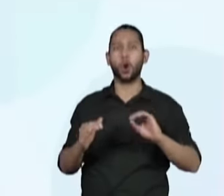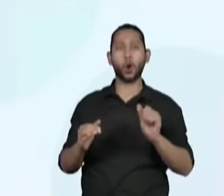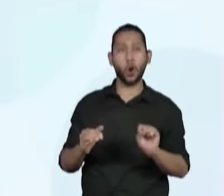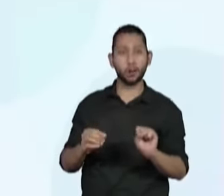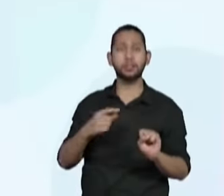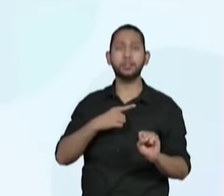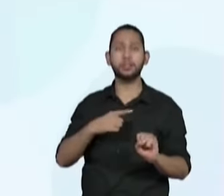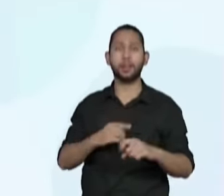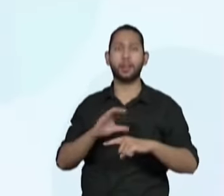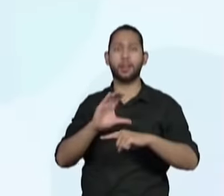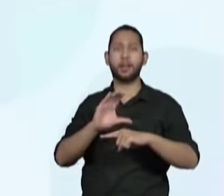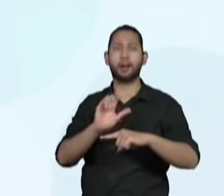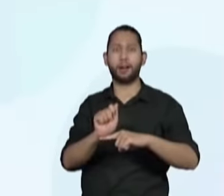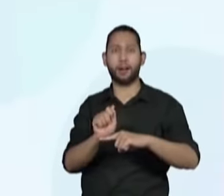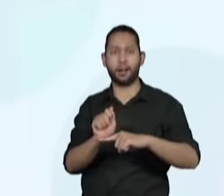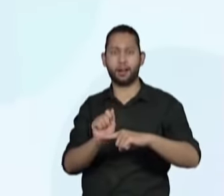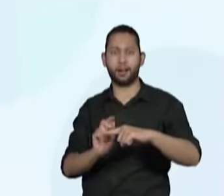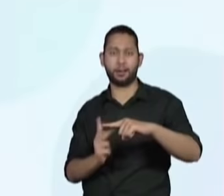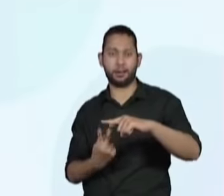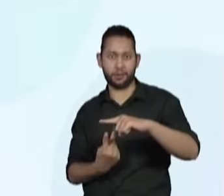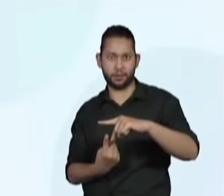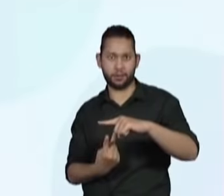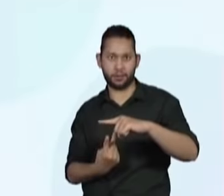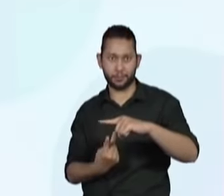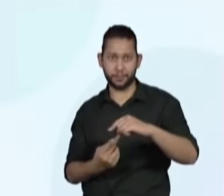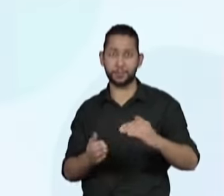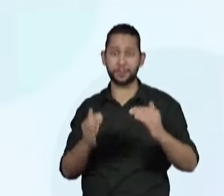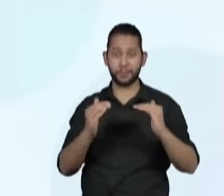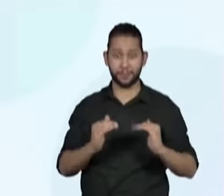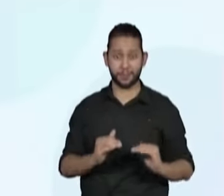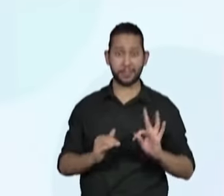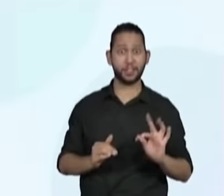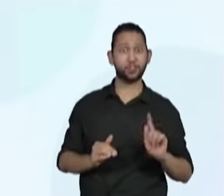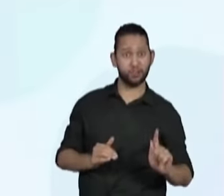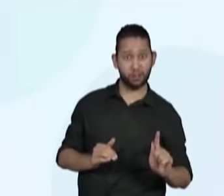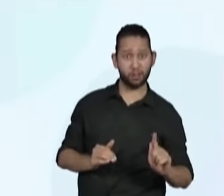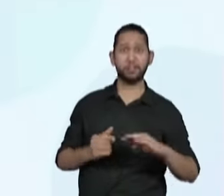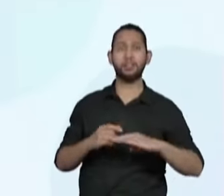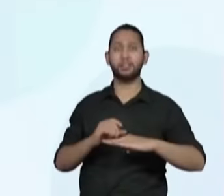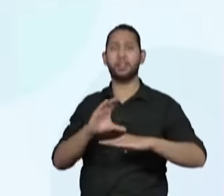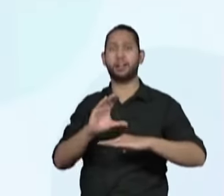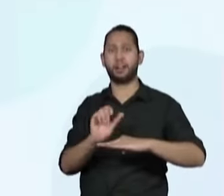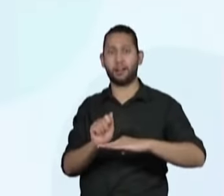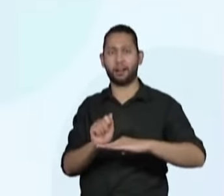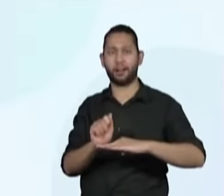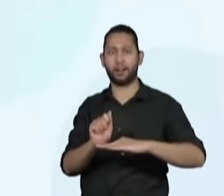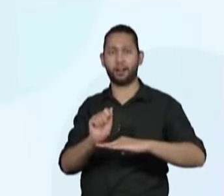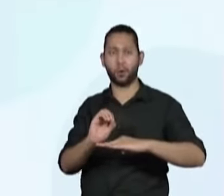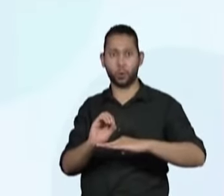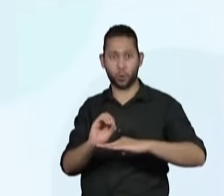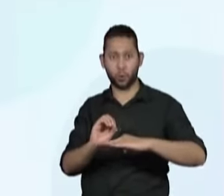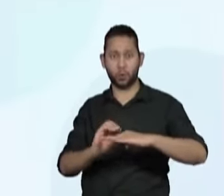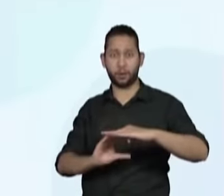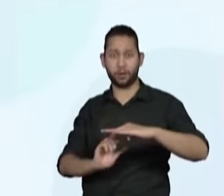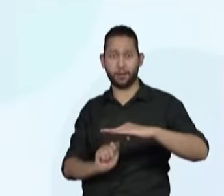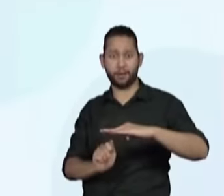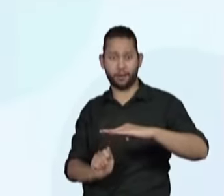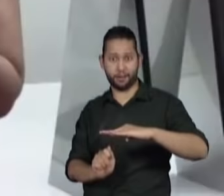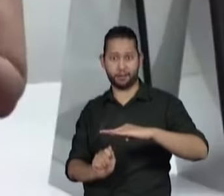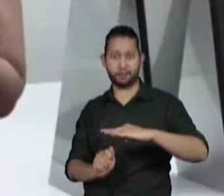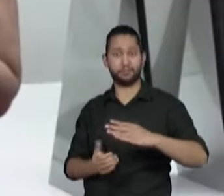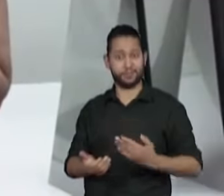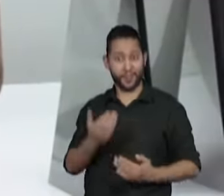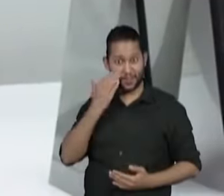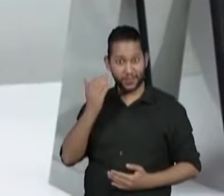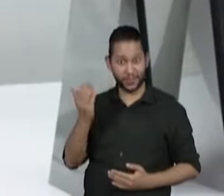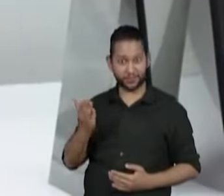adjacente sobre a hipotenusa, e a tangente de alfa, que é cateto oposto sobre cateto adjacente. Vou